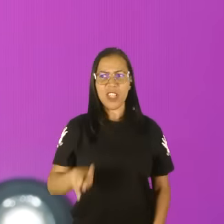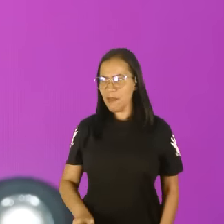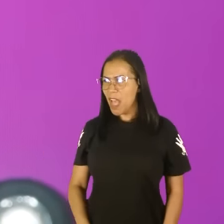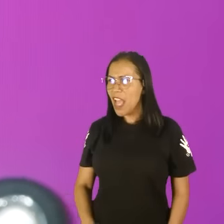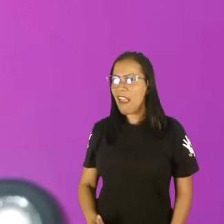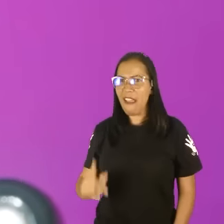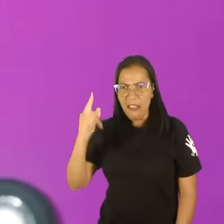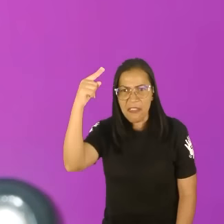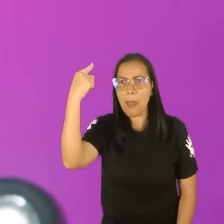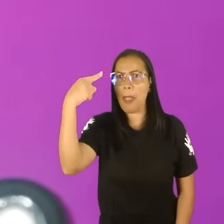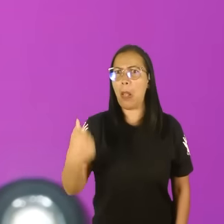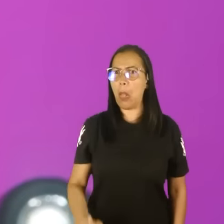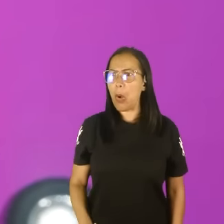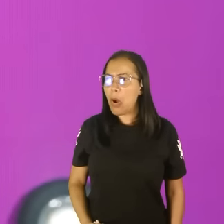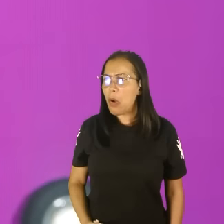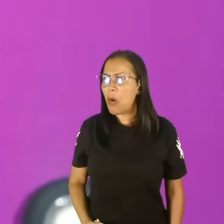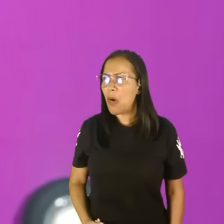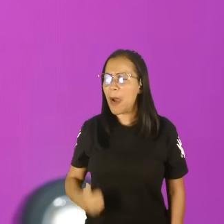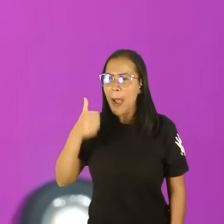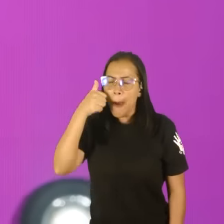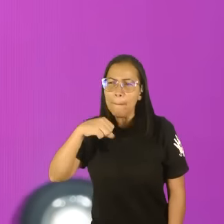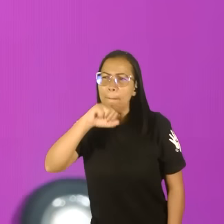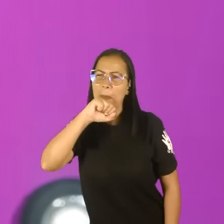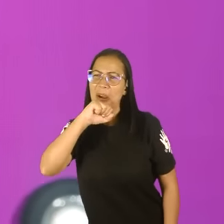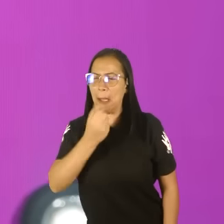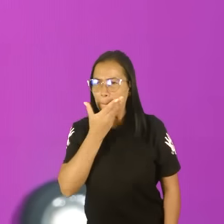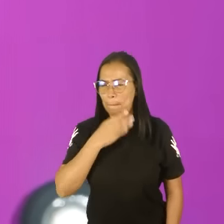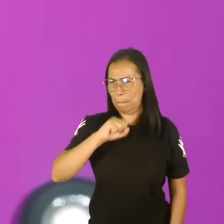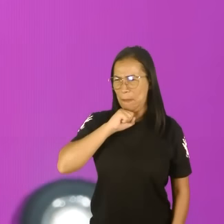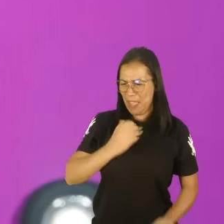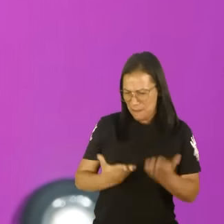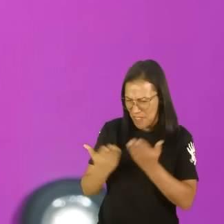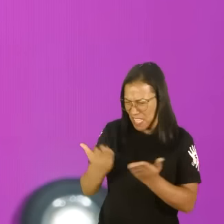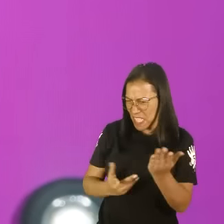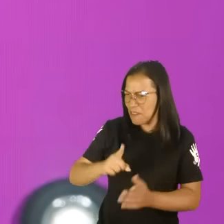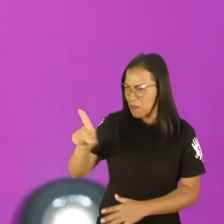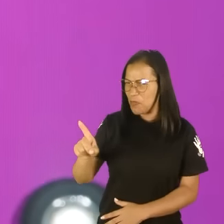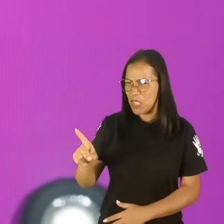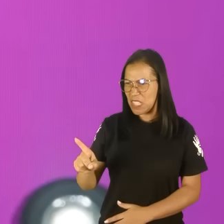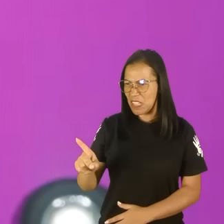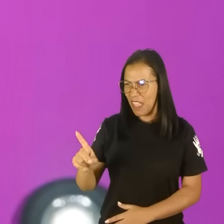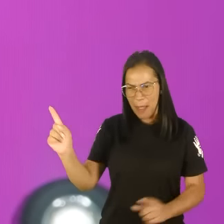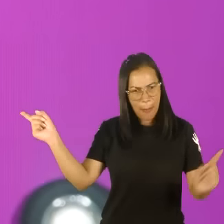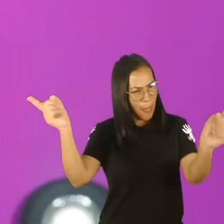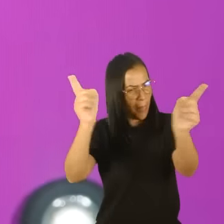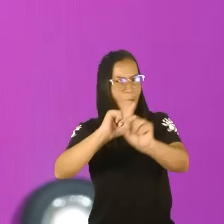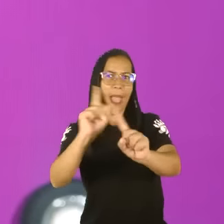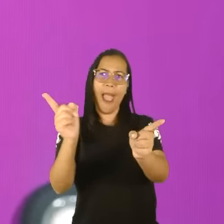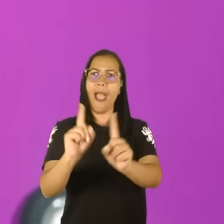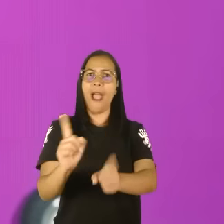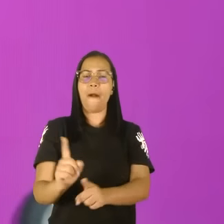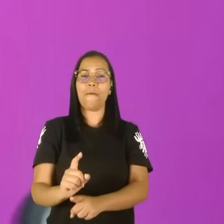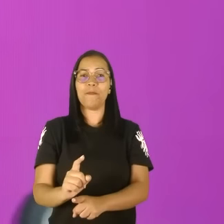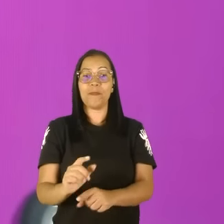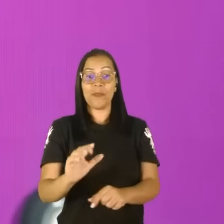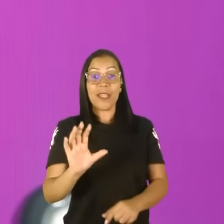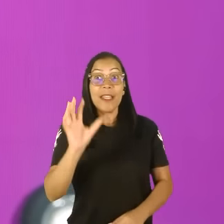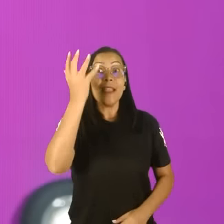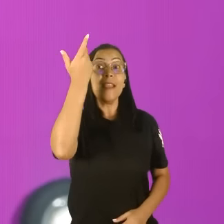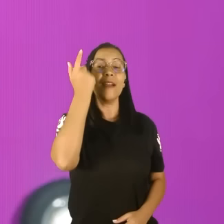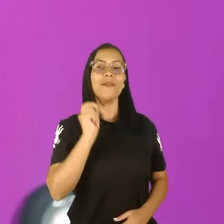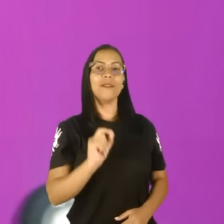Nitidamente, José não estava pronto para viver tudo o que Deus estava mostrando que ele viveria. E aí ele precisa de 12 anos de preparação. Quantos